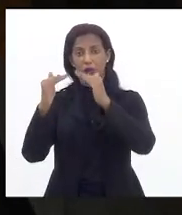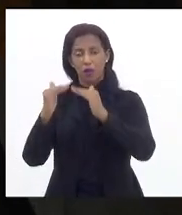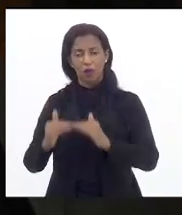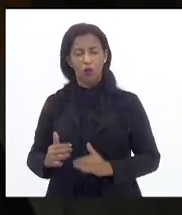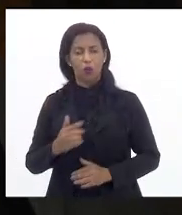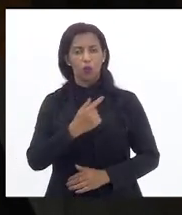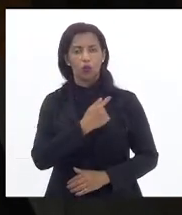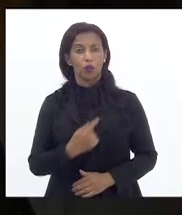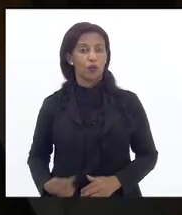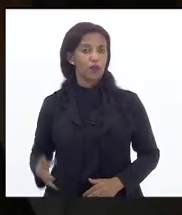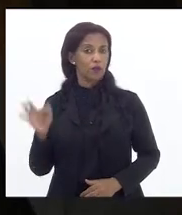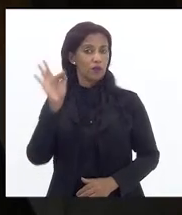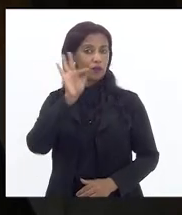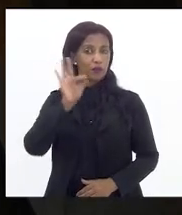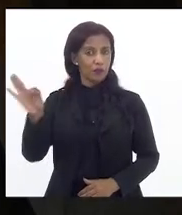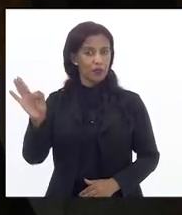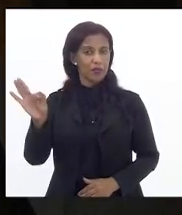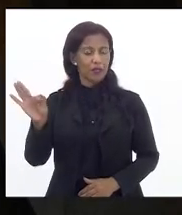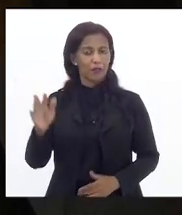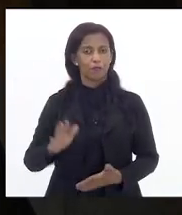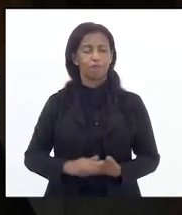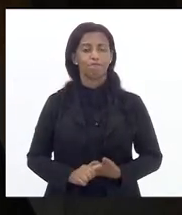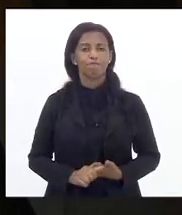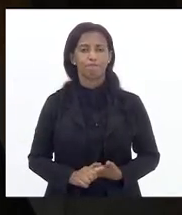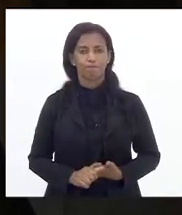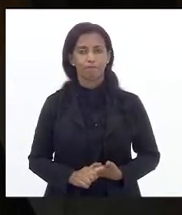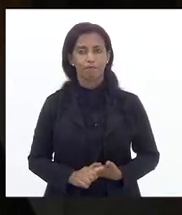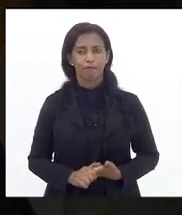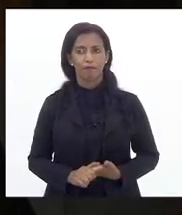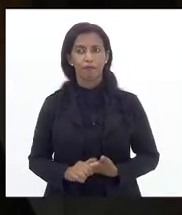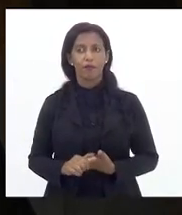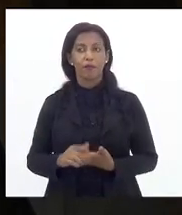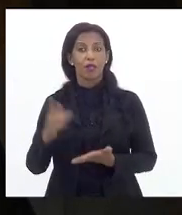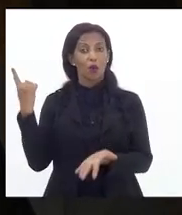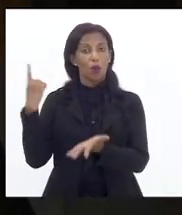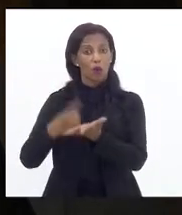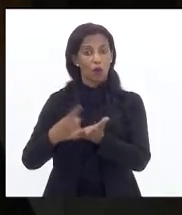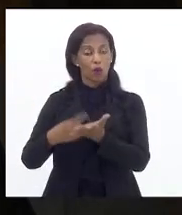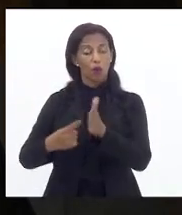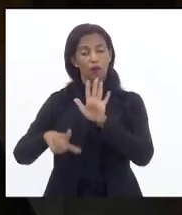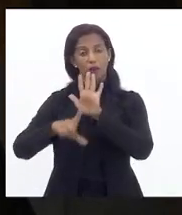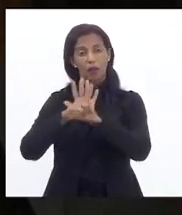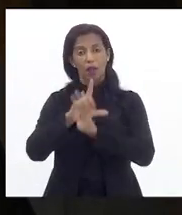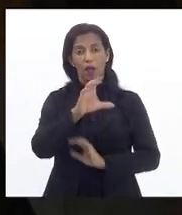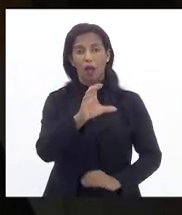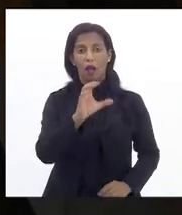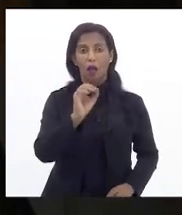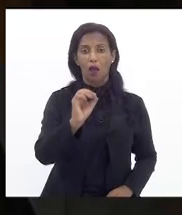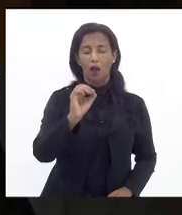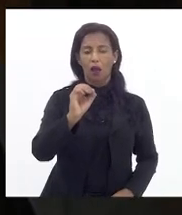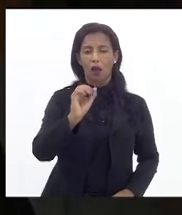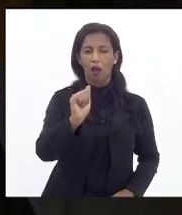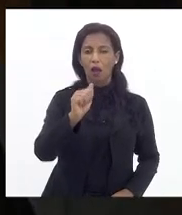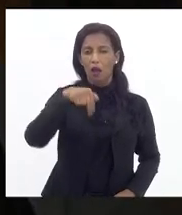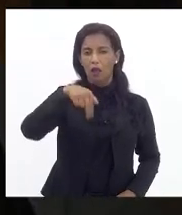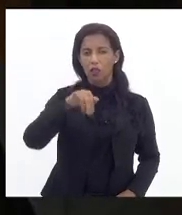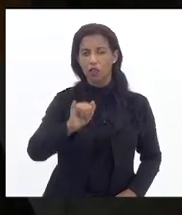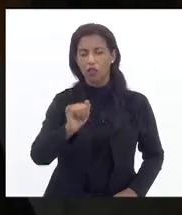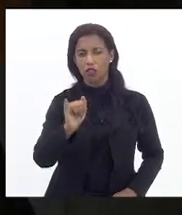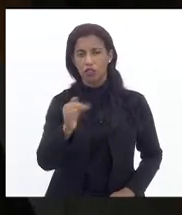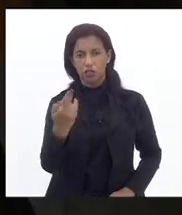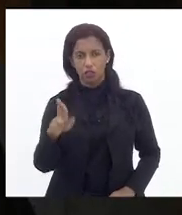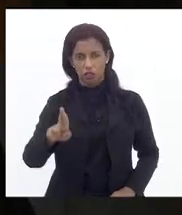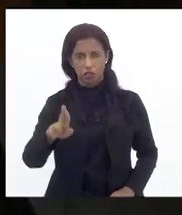que o governo federal tem posto que são extremamente lesivos ao estado sido recentemente o acordo da lei kandir é mais um acordo lesiva ao